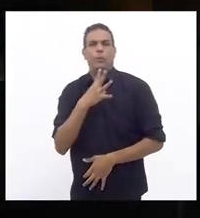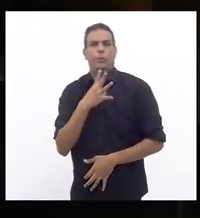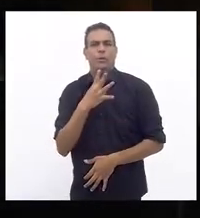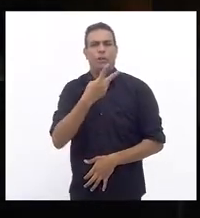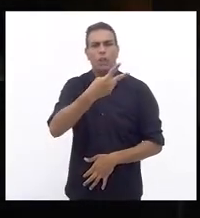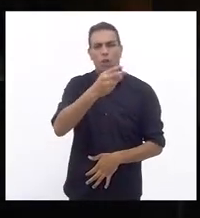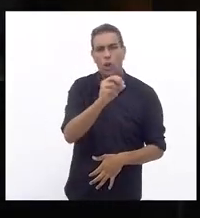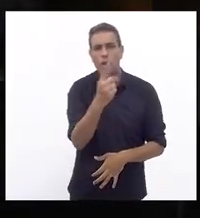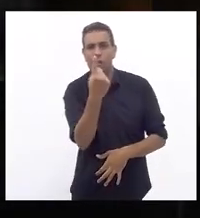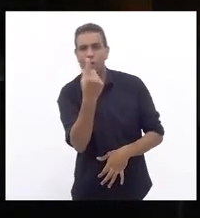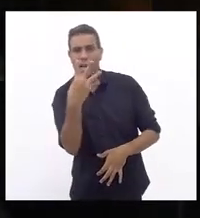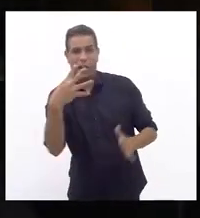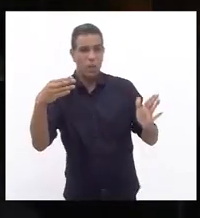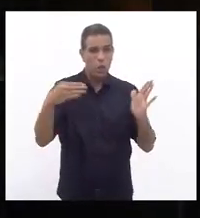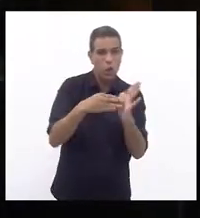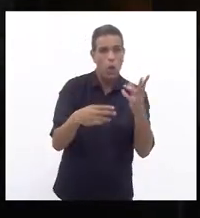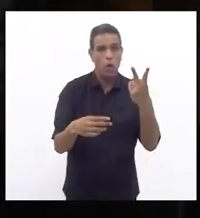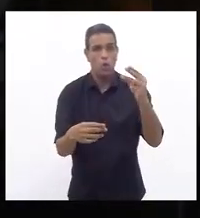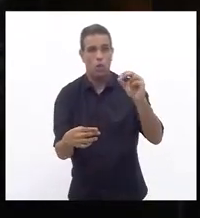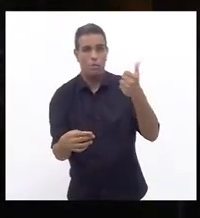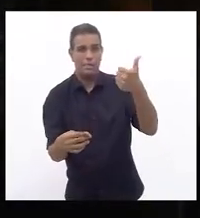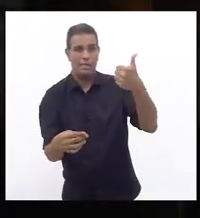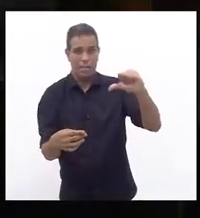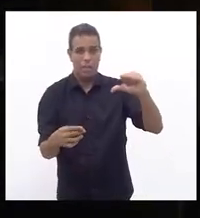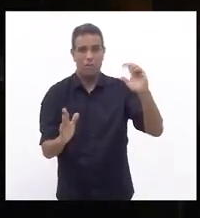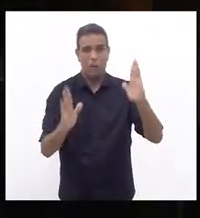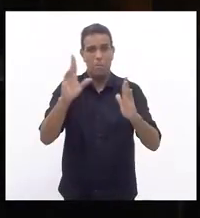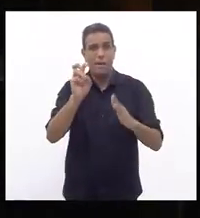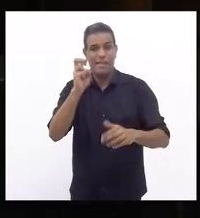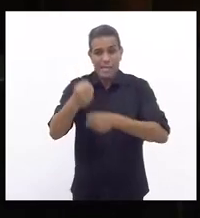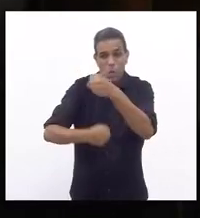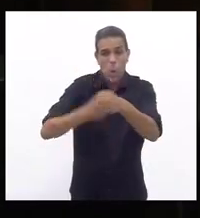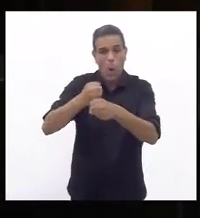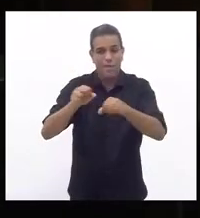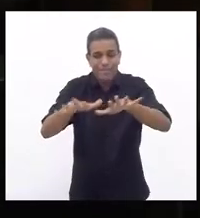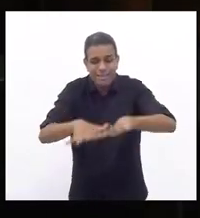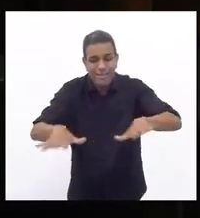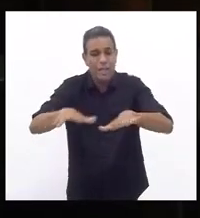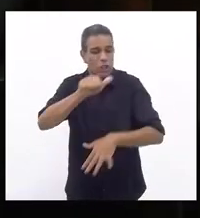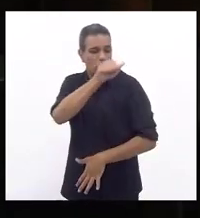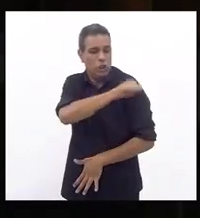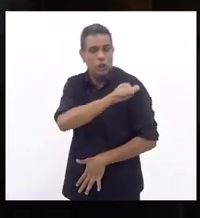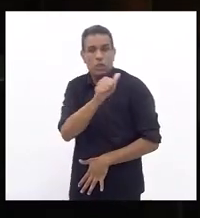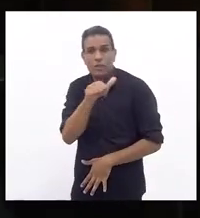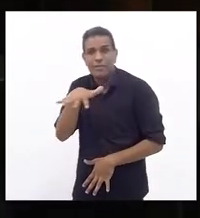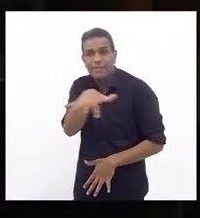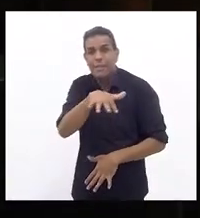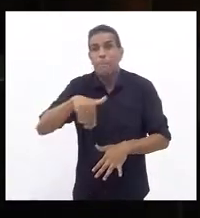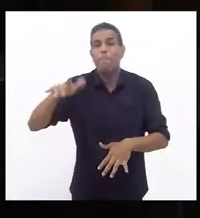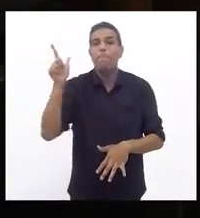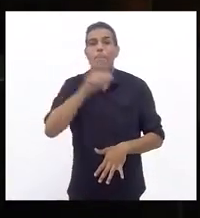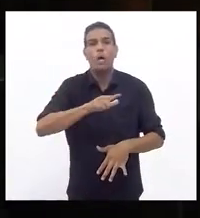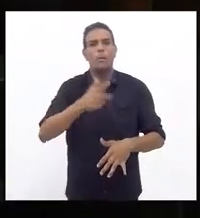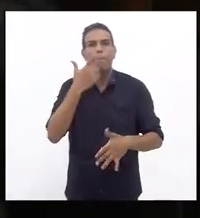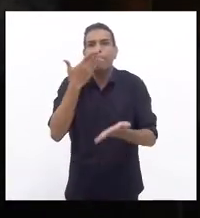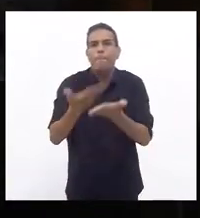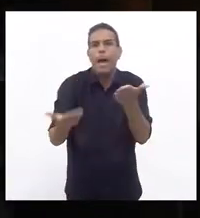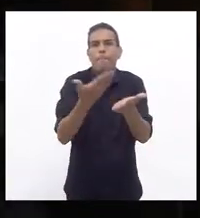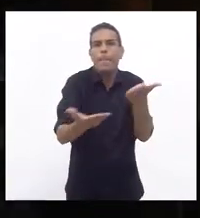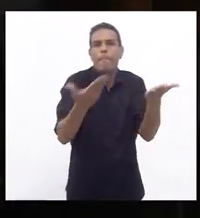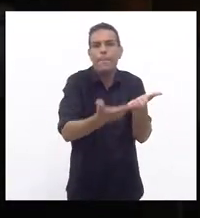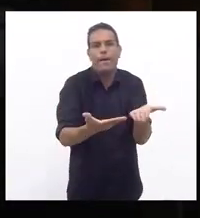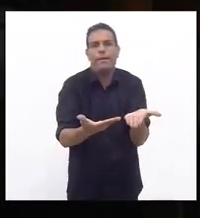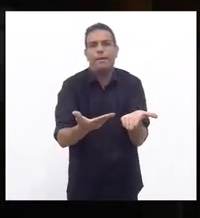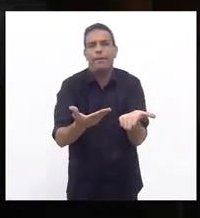para 2019, nesse intervalo de 5 anos, o Rio de Janeiro foi o estado da federação que mais perdeu emprego